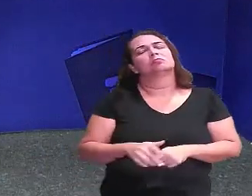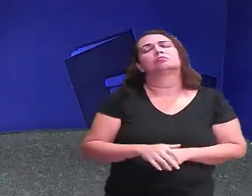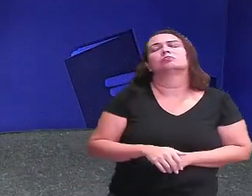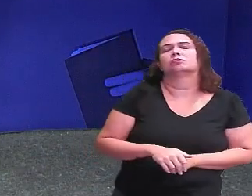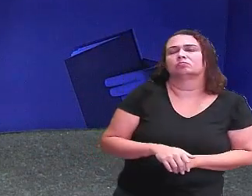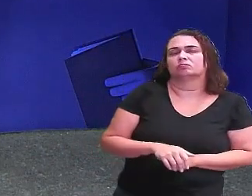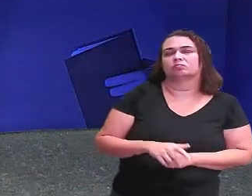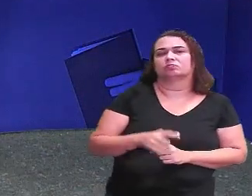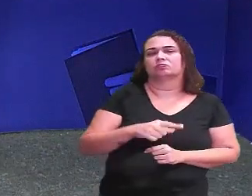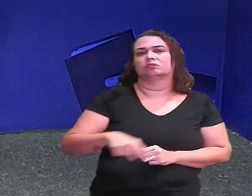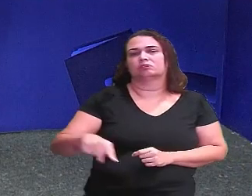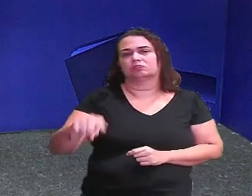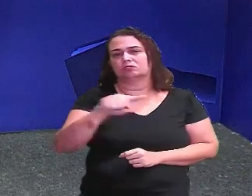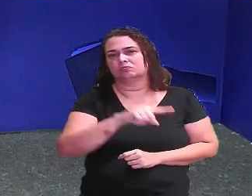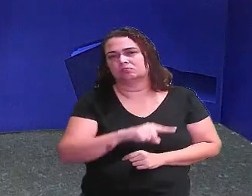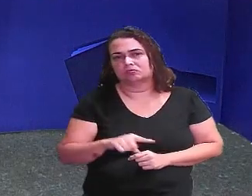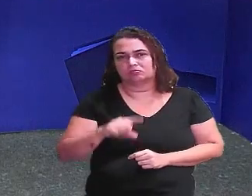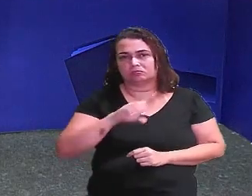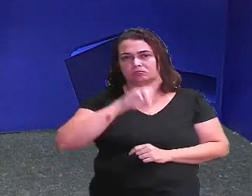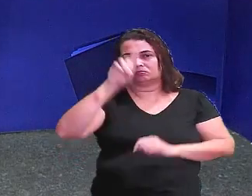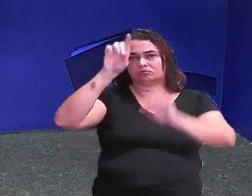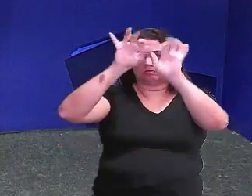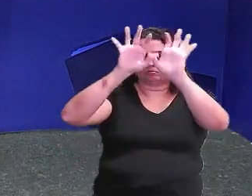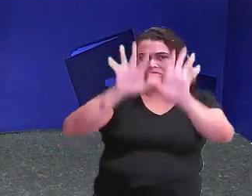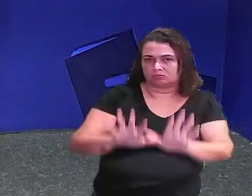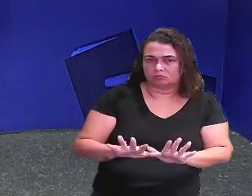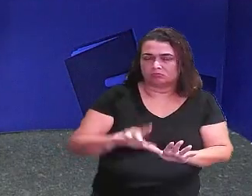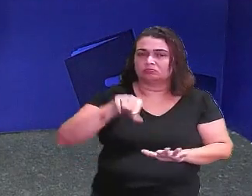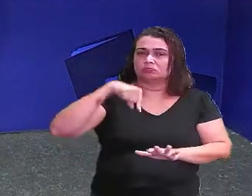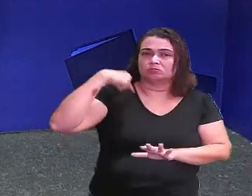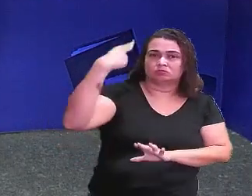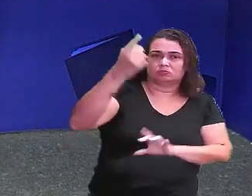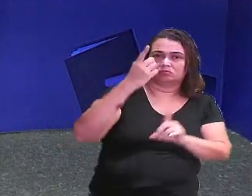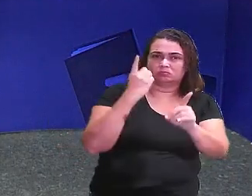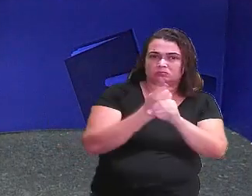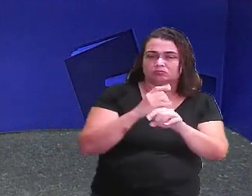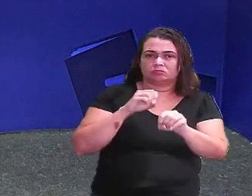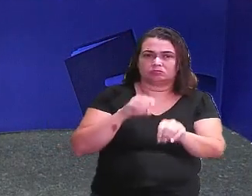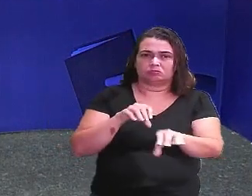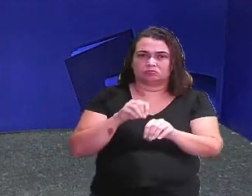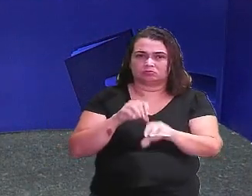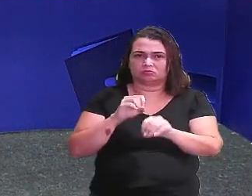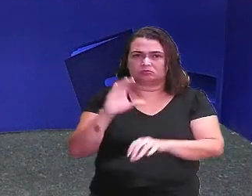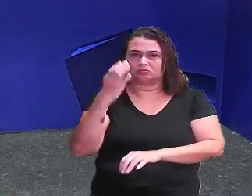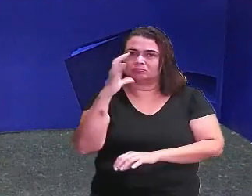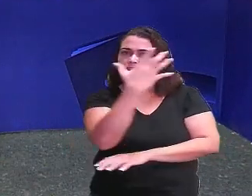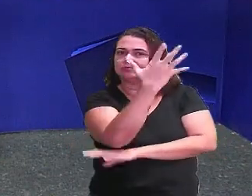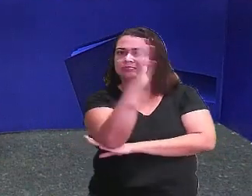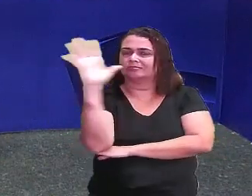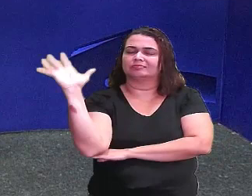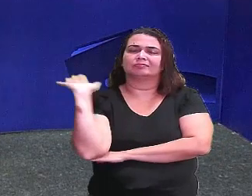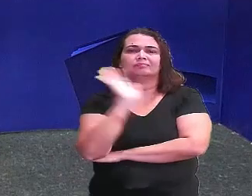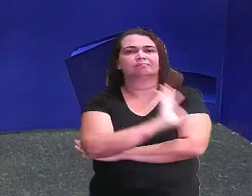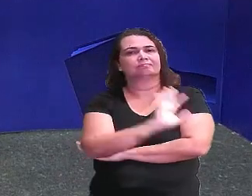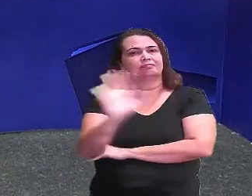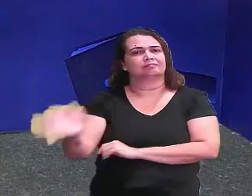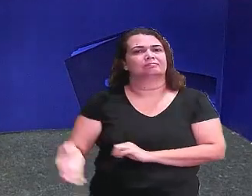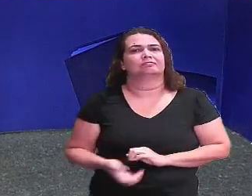em tirar essa tua dúvida. Fiquem com Deus e até a nossa próxima aula de Ciências da Natureza. Tchau, tchau!